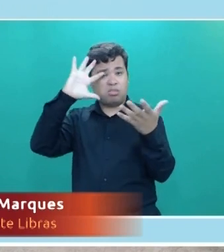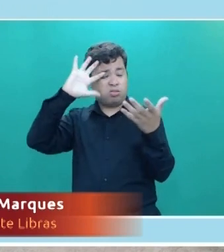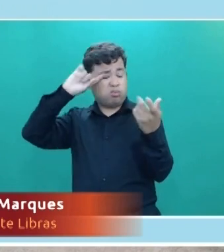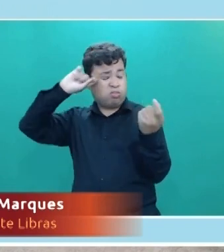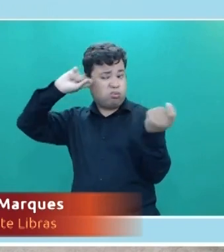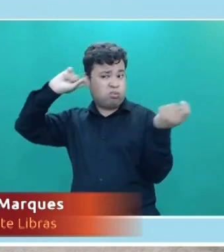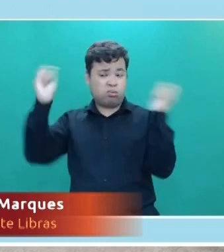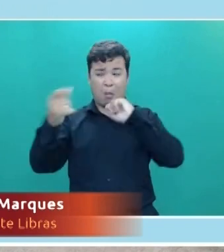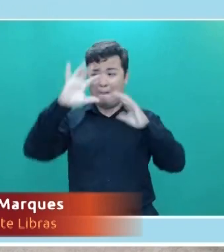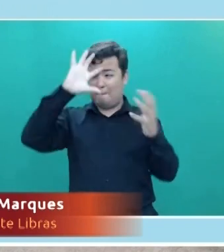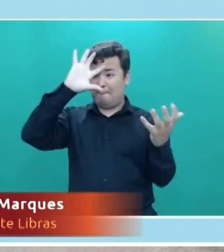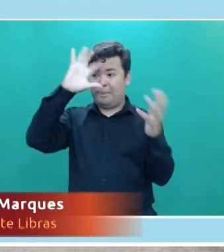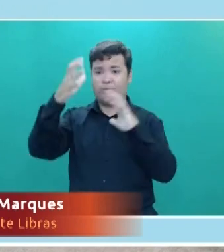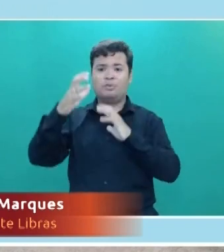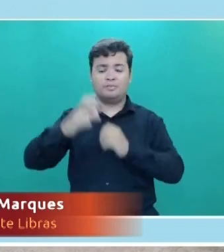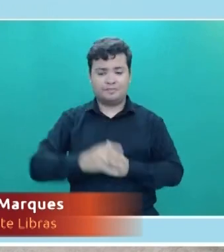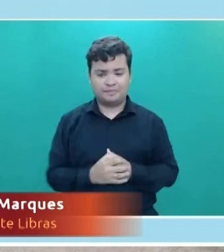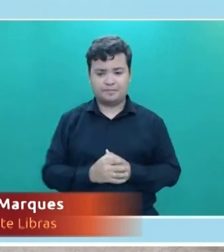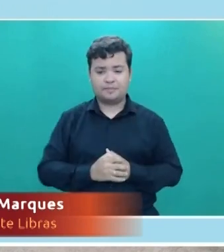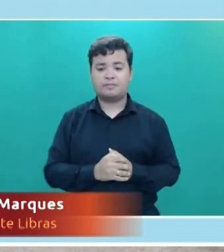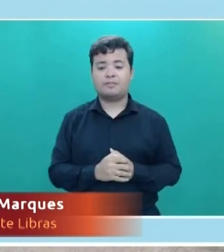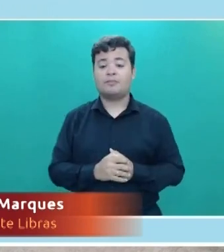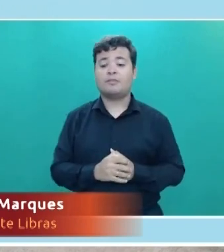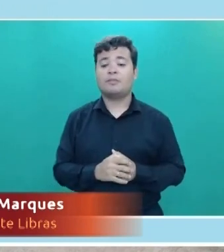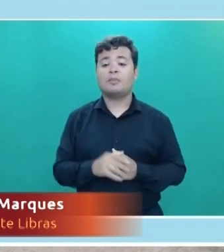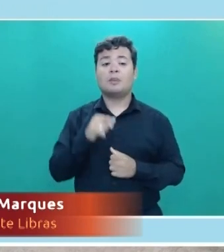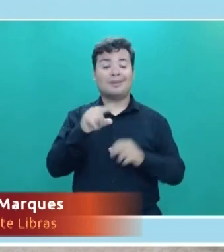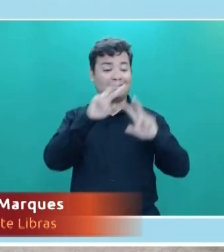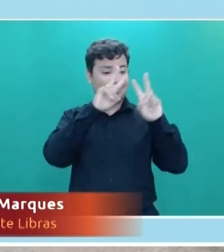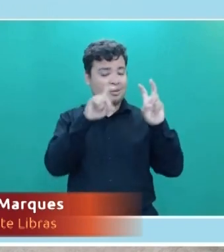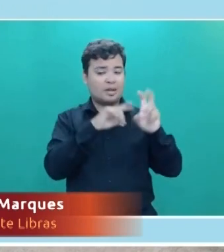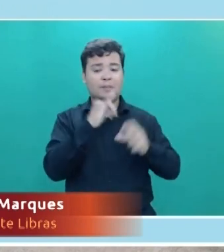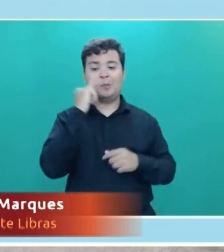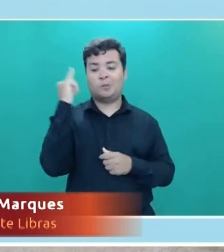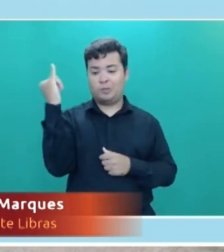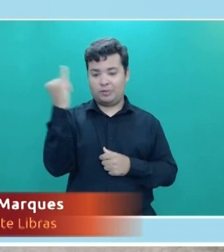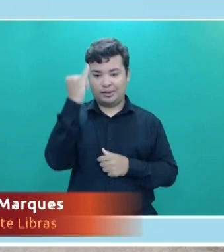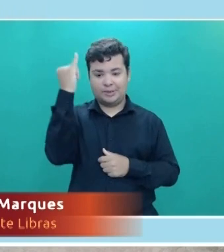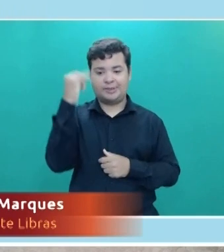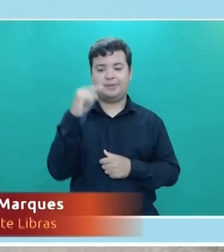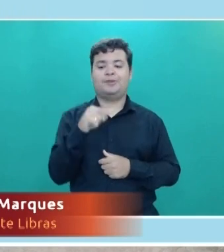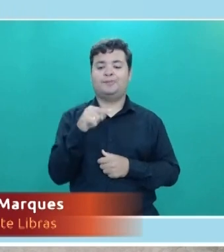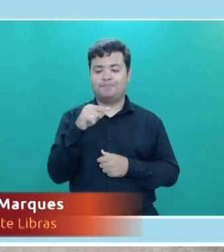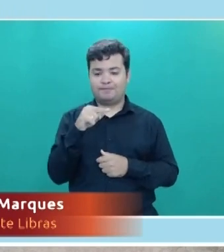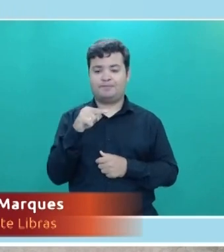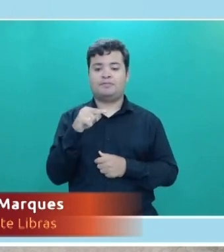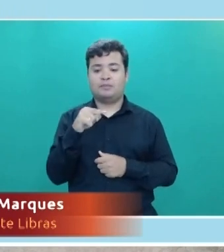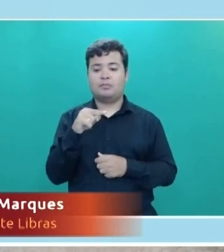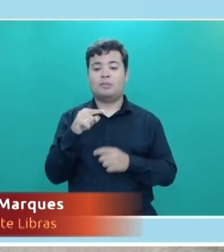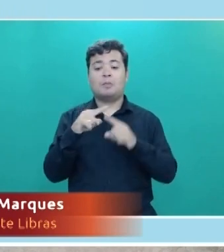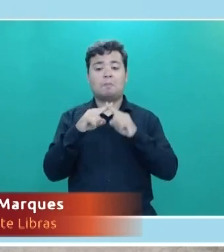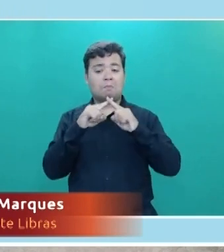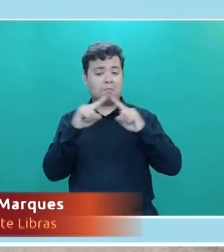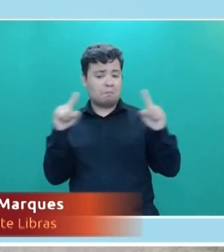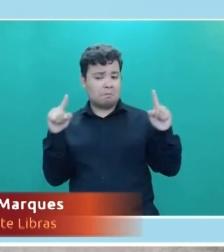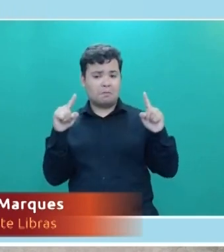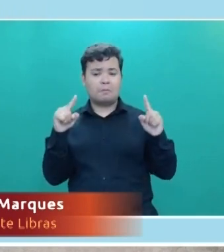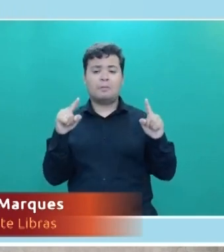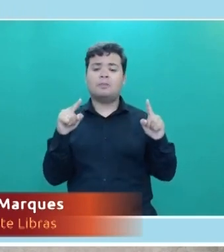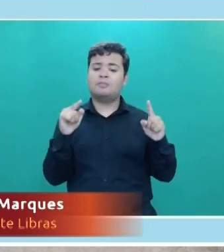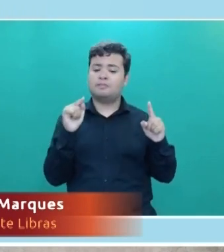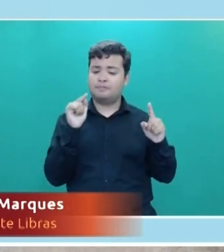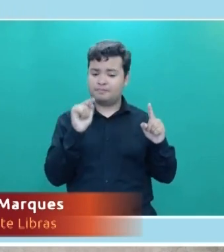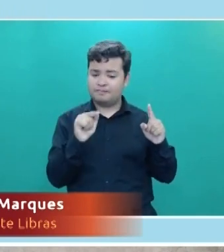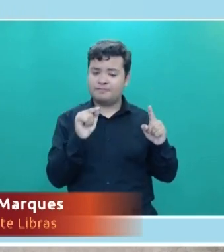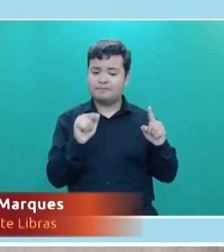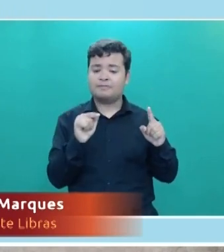conta-gotas. É extremamente relevante o assunto, né? É bom também a gente não estigmatizar, porque a coisa do incel virou